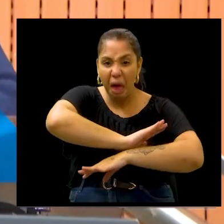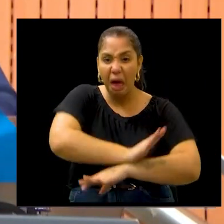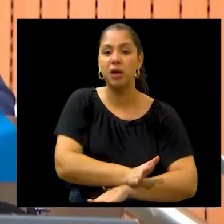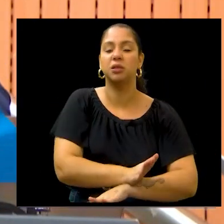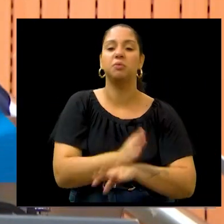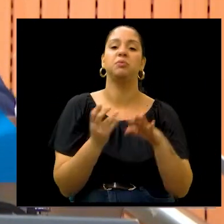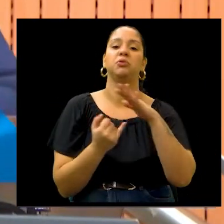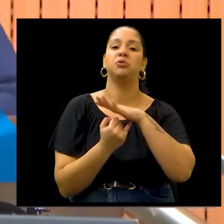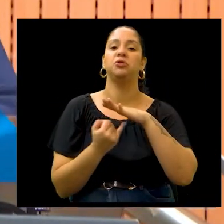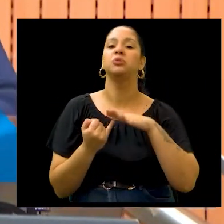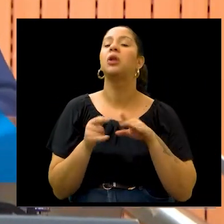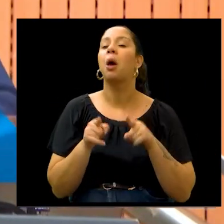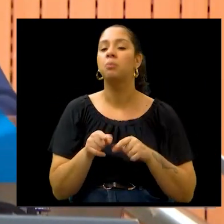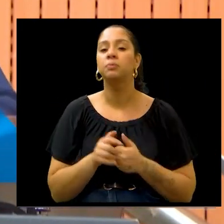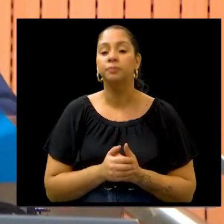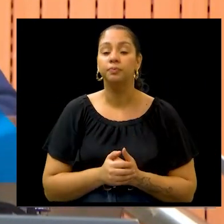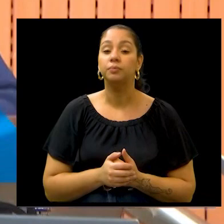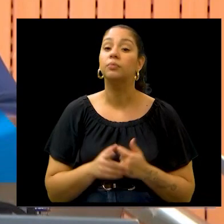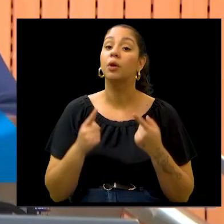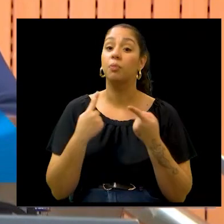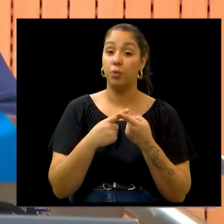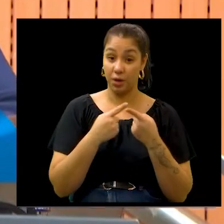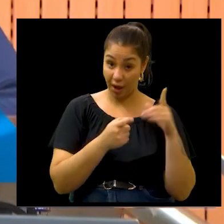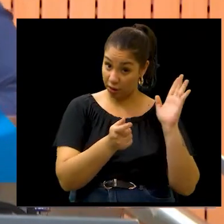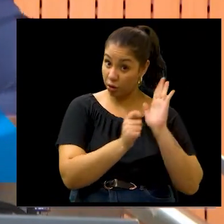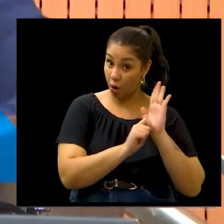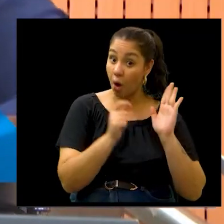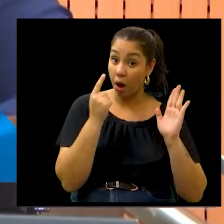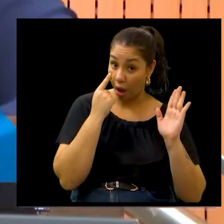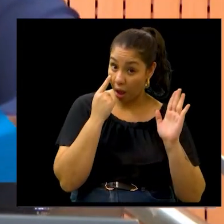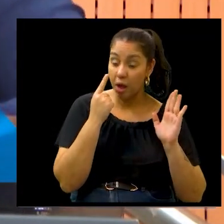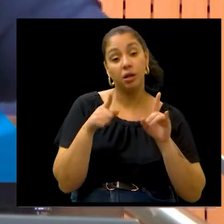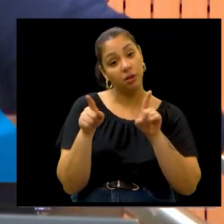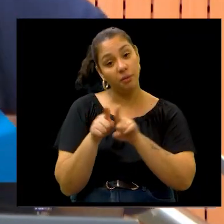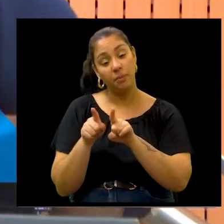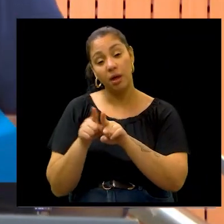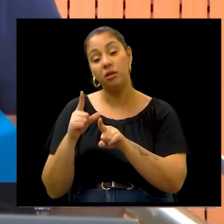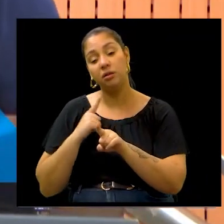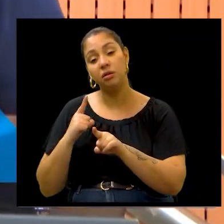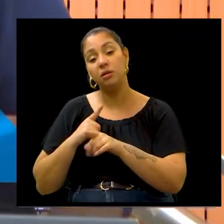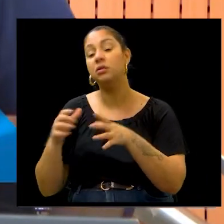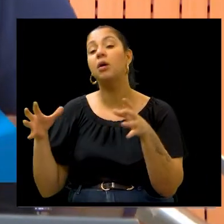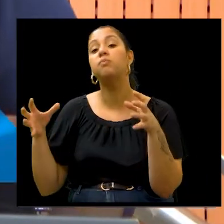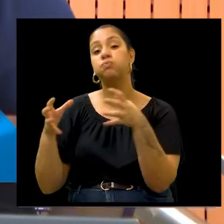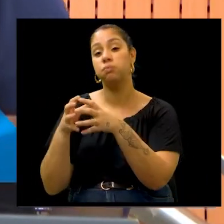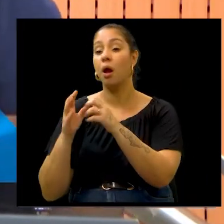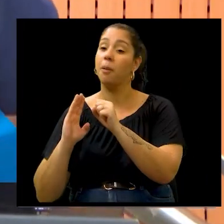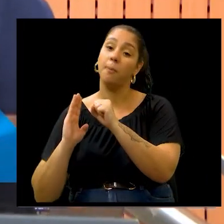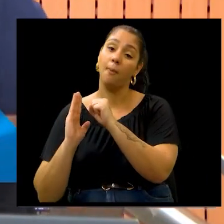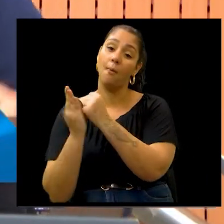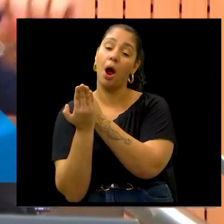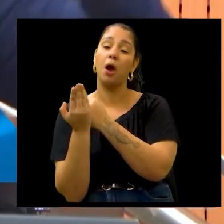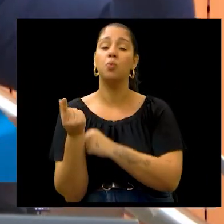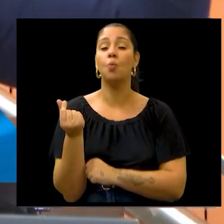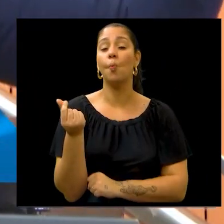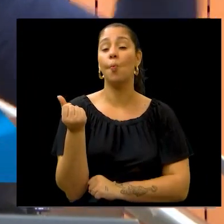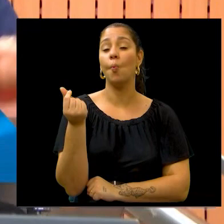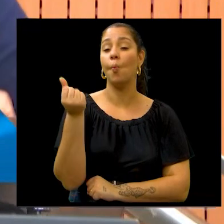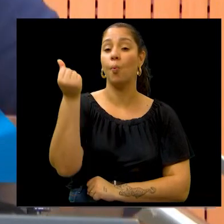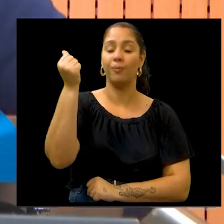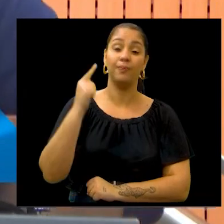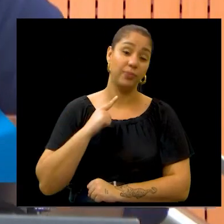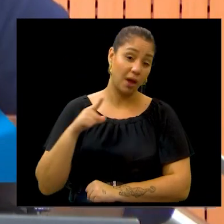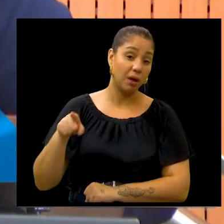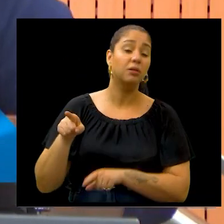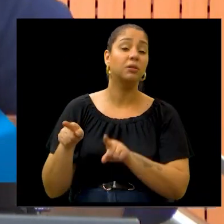projetos racistas, de racismo institucional. Porque a droga, vereador, ela também está, né, nos